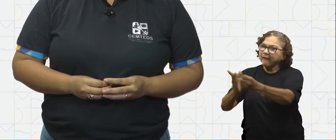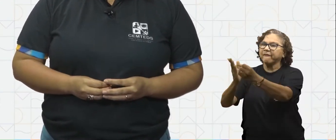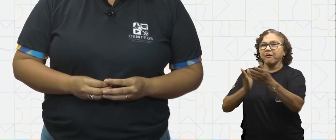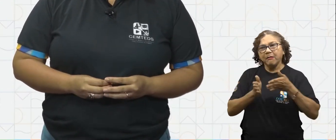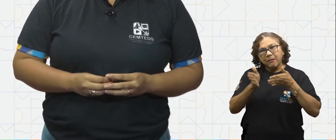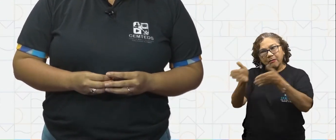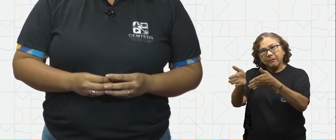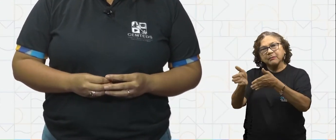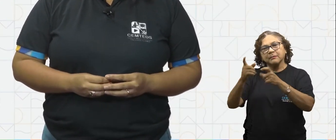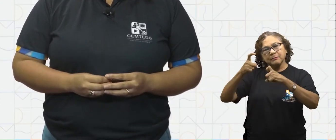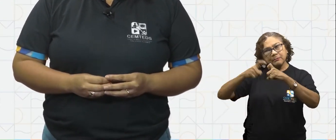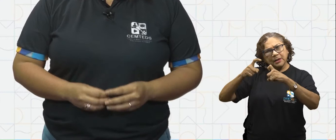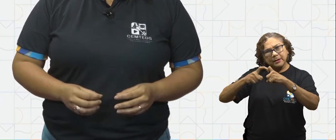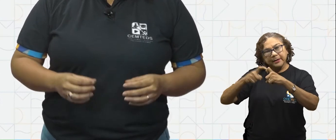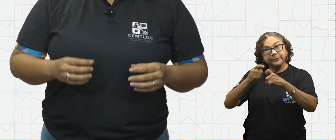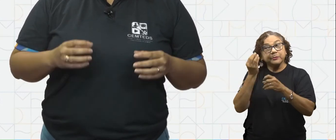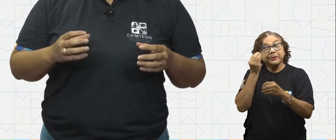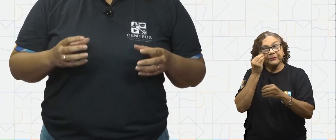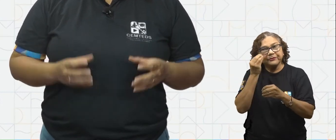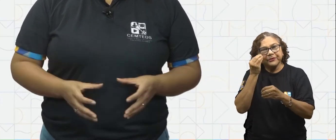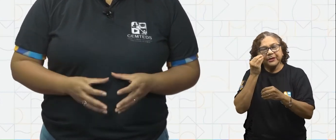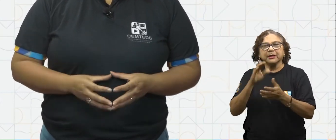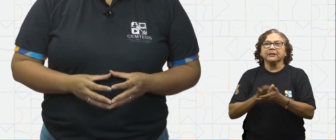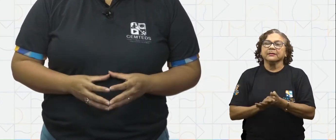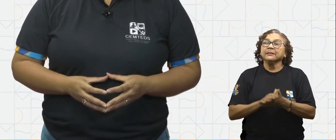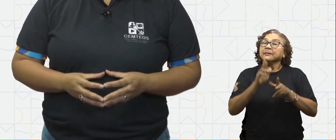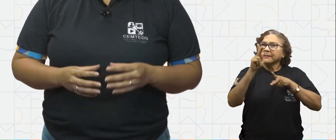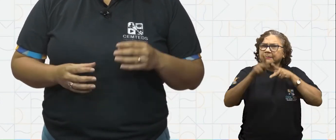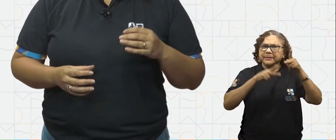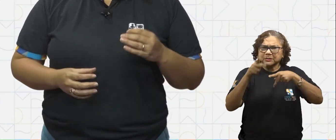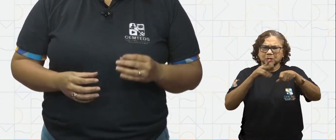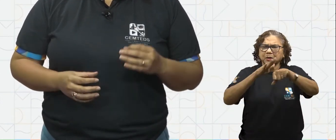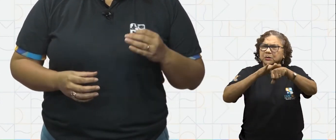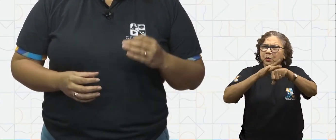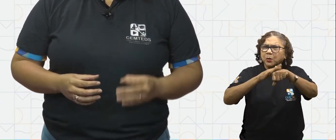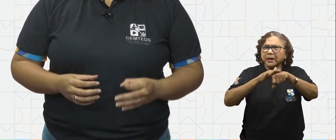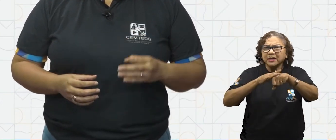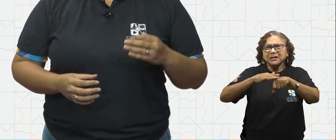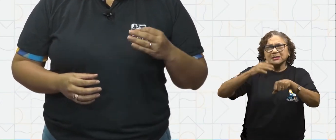para o adequado diagnóstico. Uma pessoa com anorexia